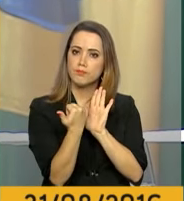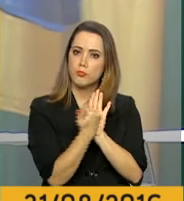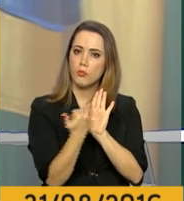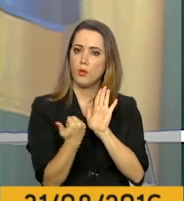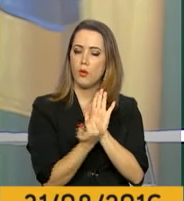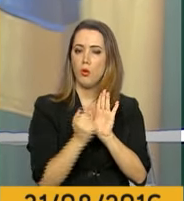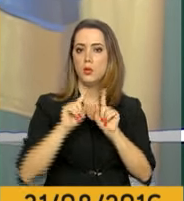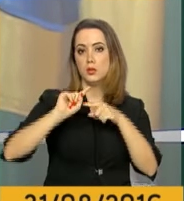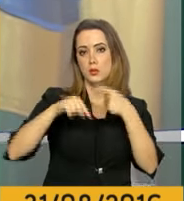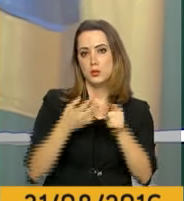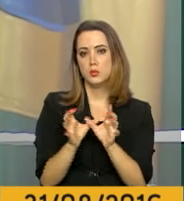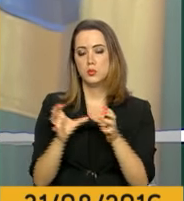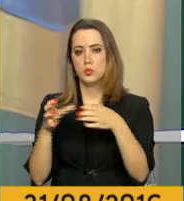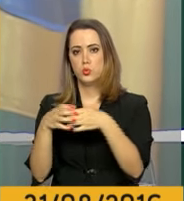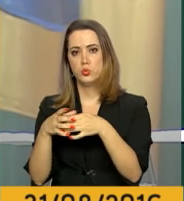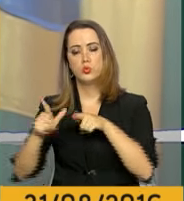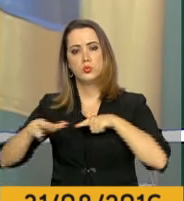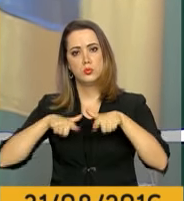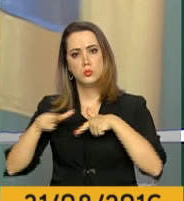grupo trabalhou,